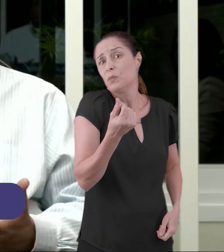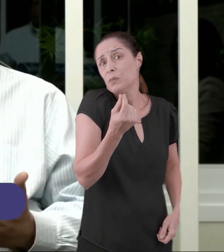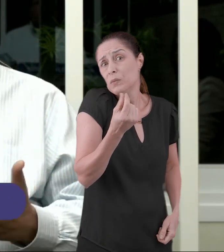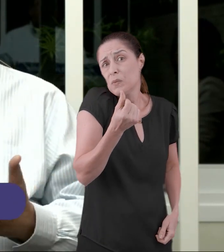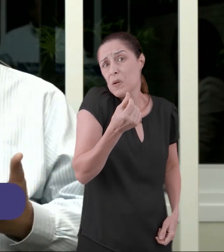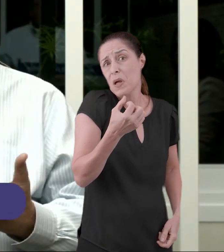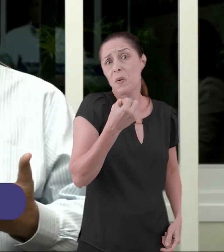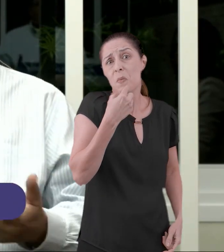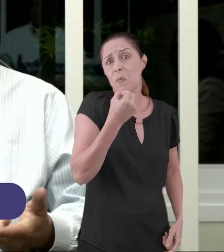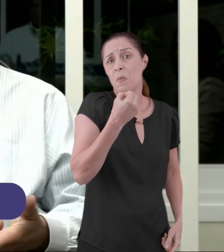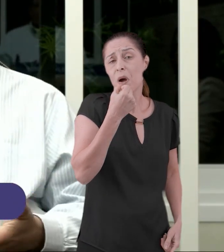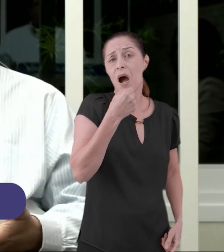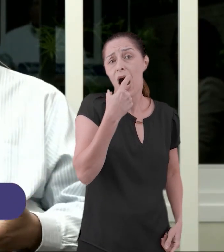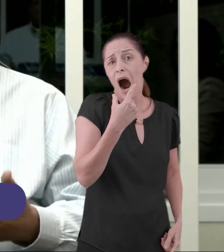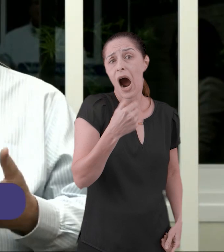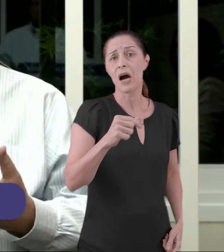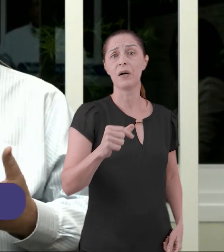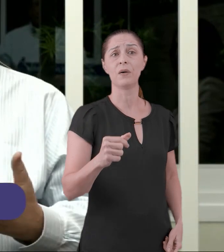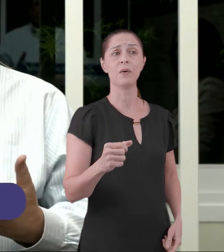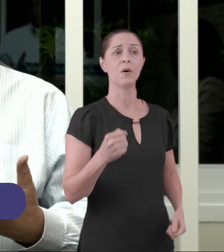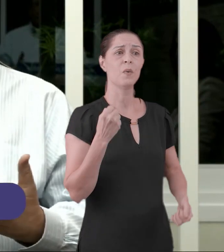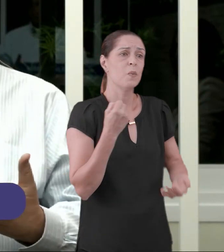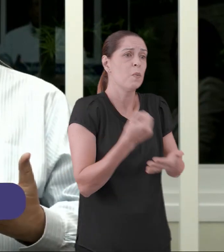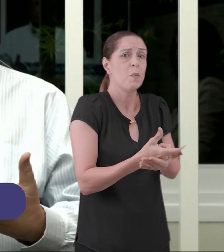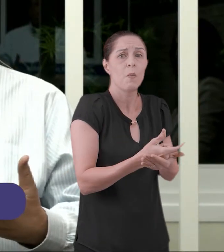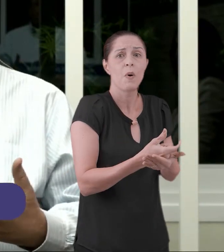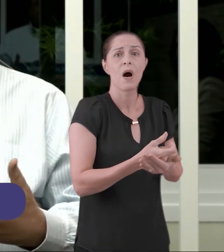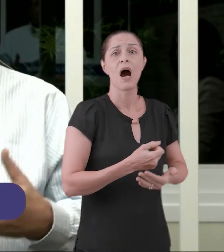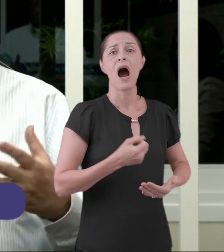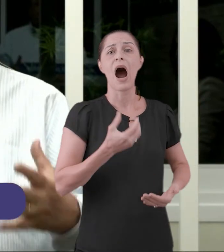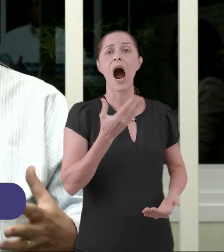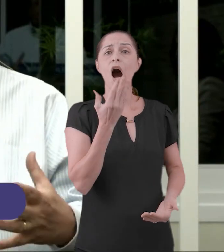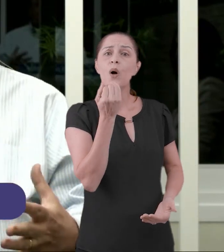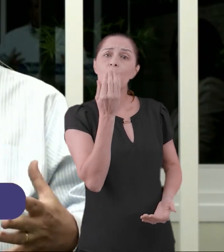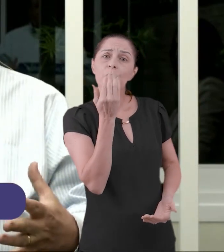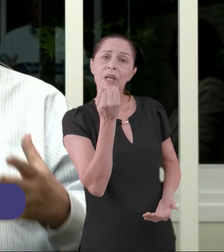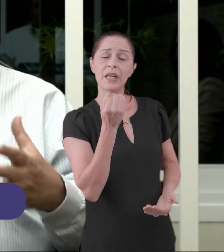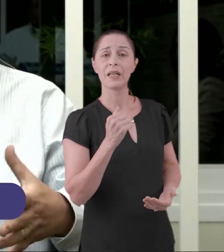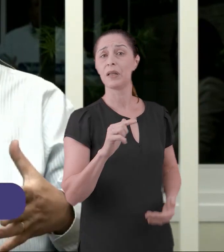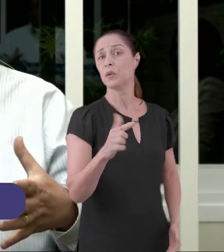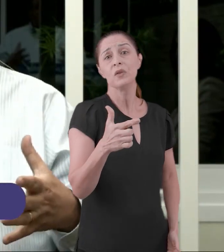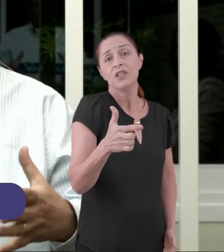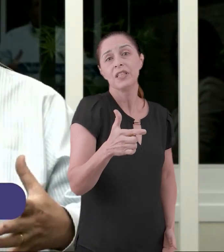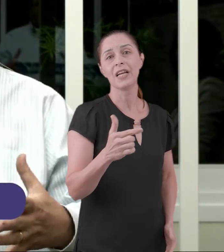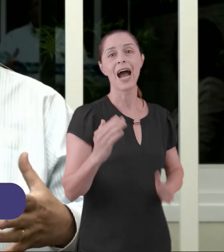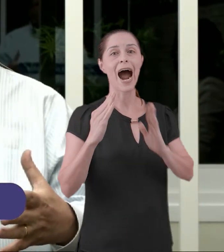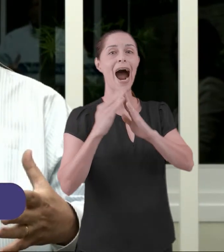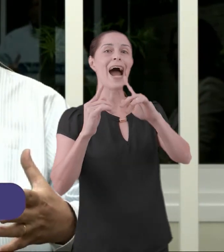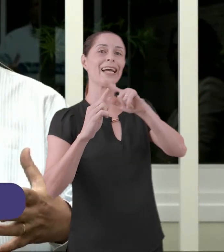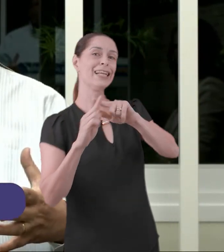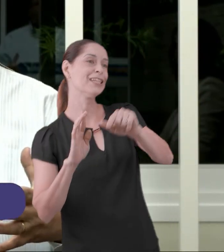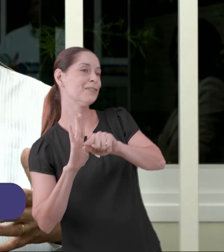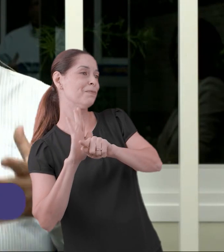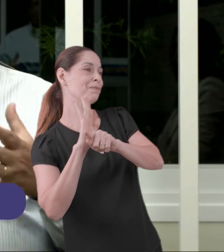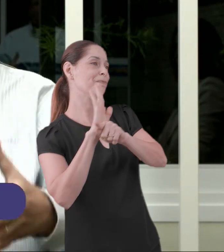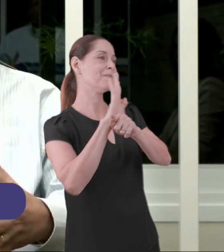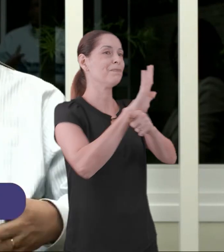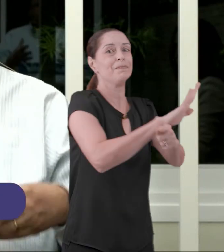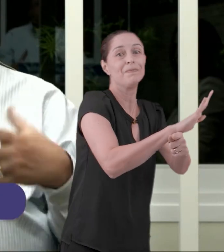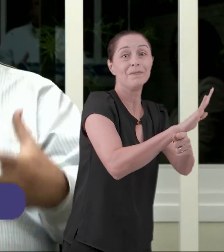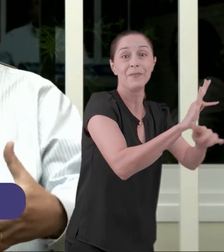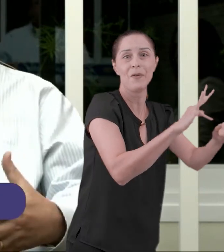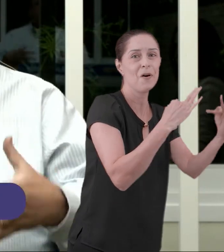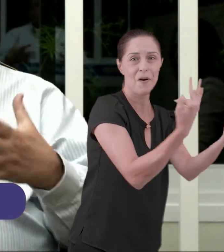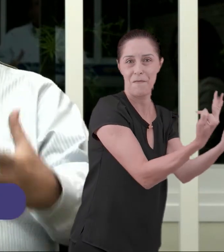para comprar alimentação, para tudo. Então, é nessa hora que a gente entra, né?